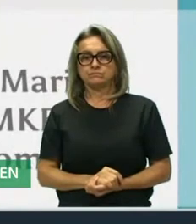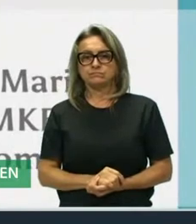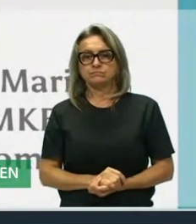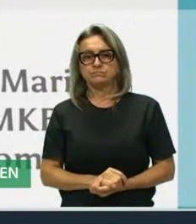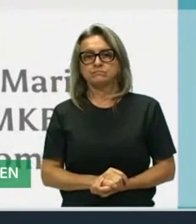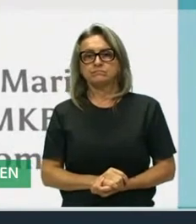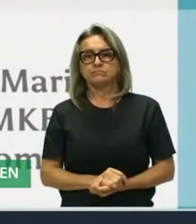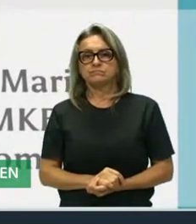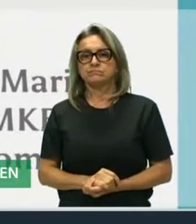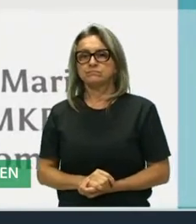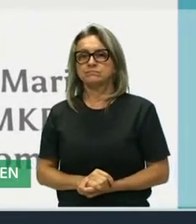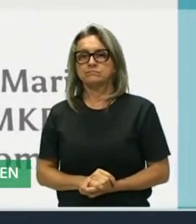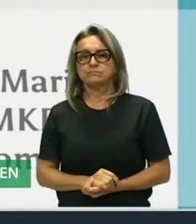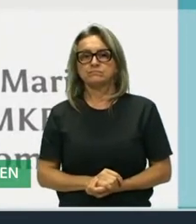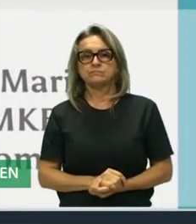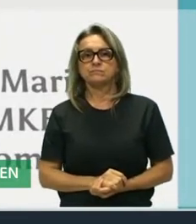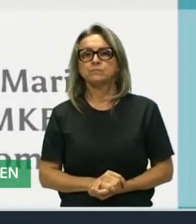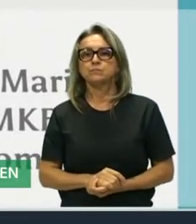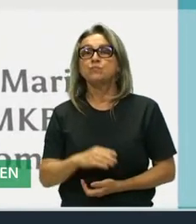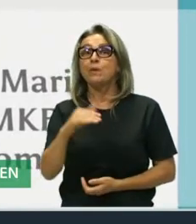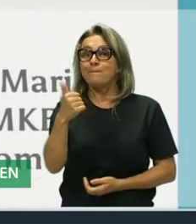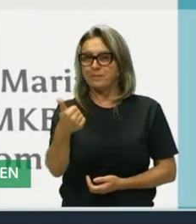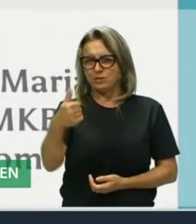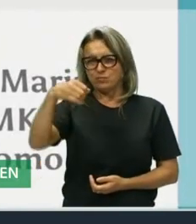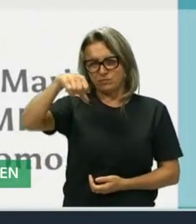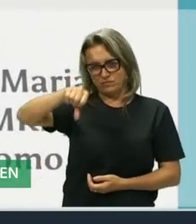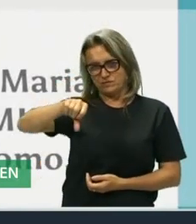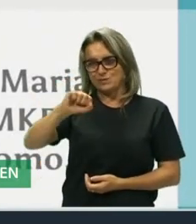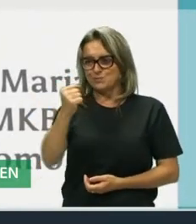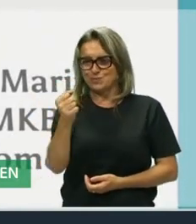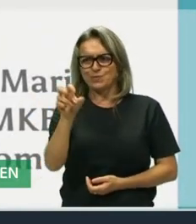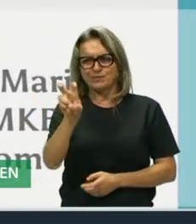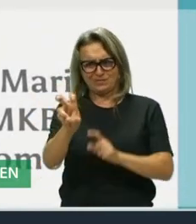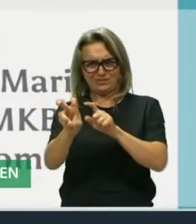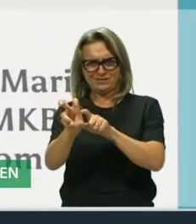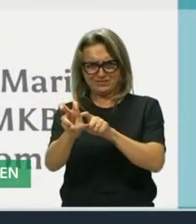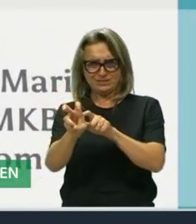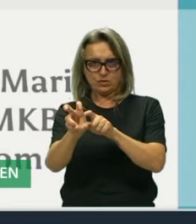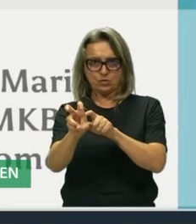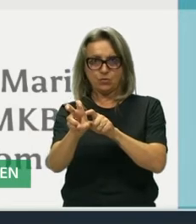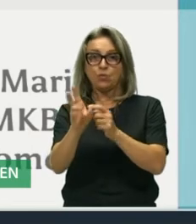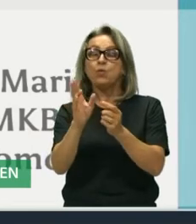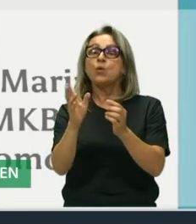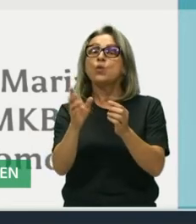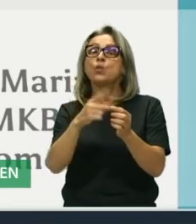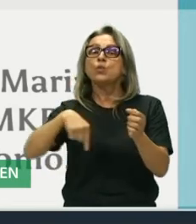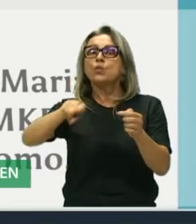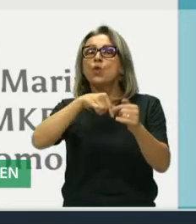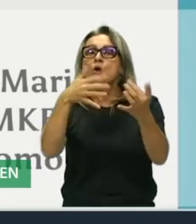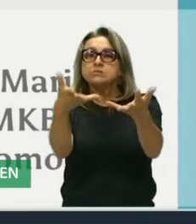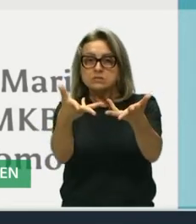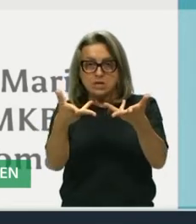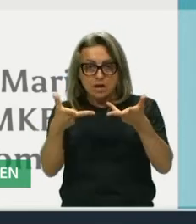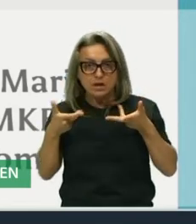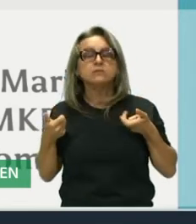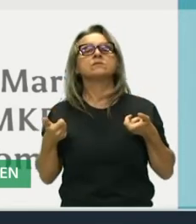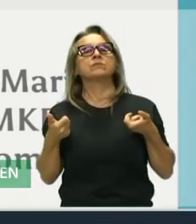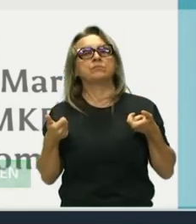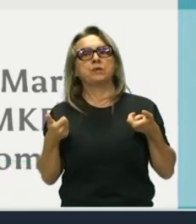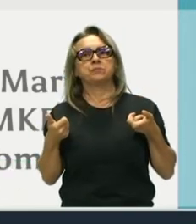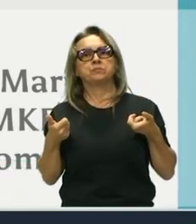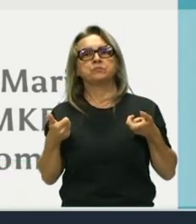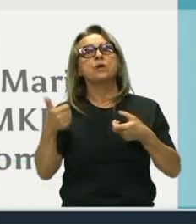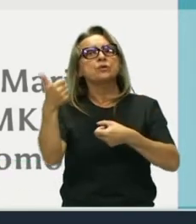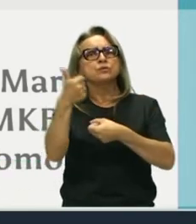Bom, desde 1985, como eu disse, nós recebemos a concessão do hospital e gostaria de